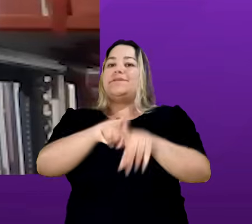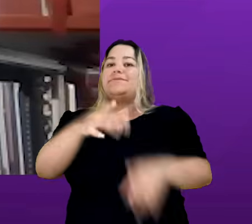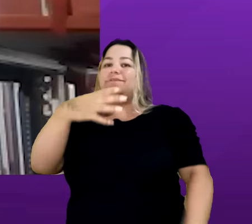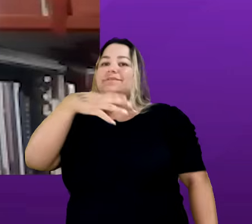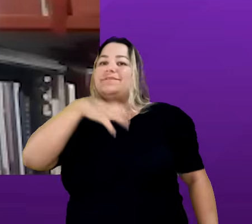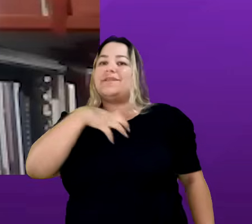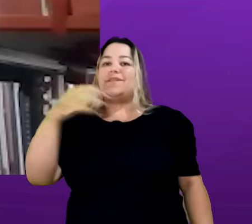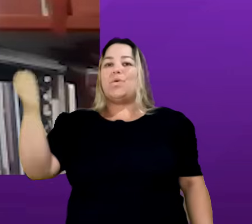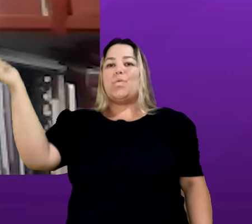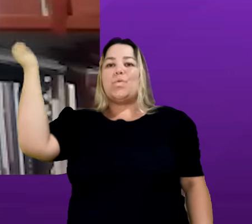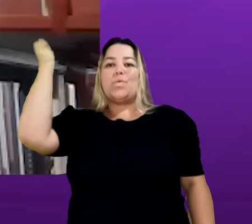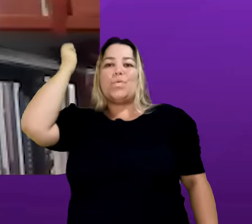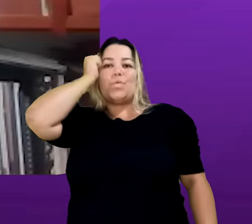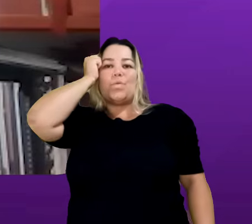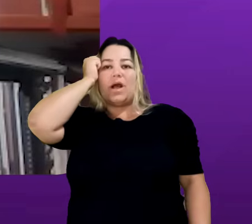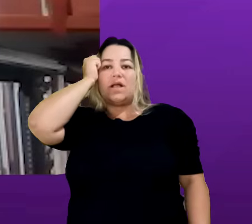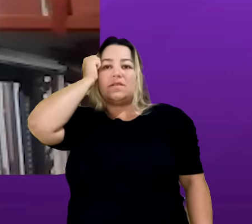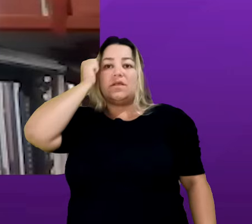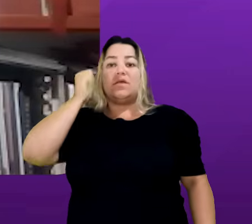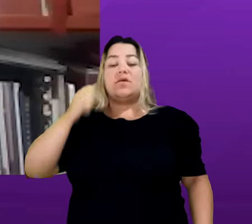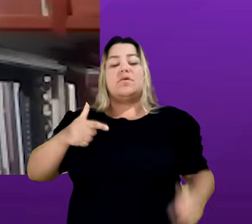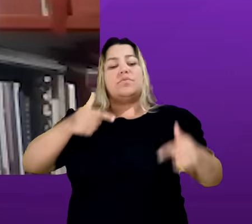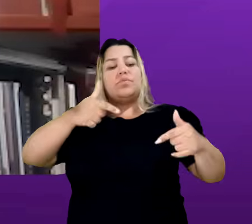fazer a militância.